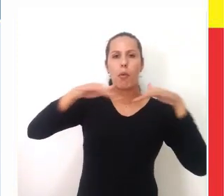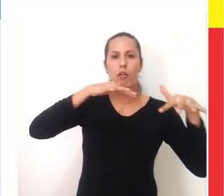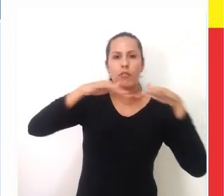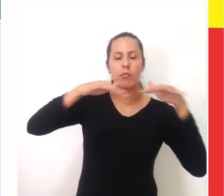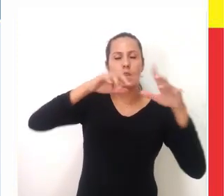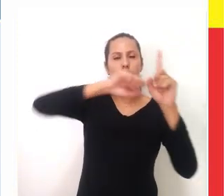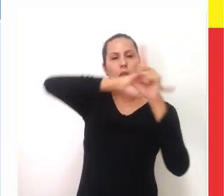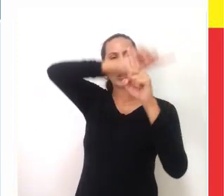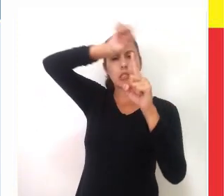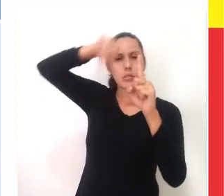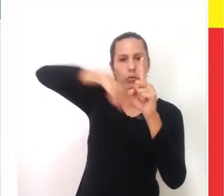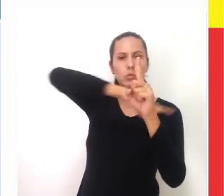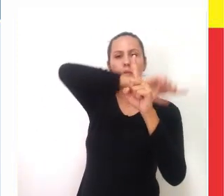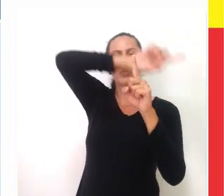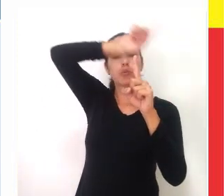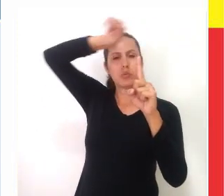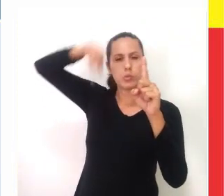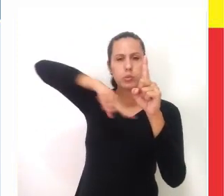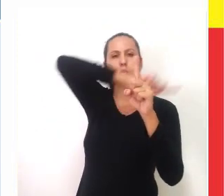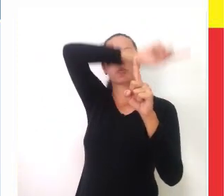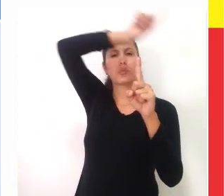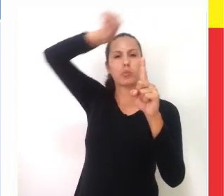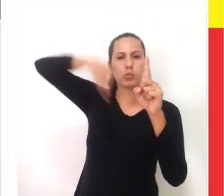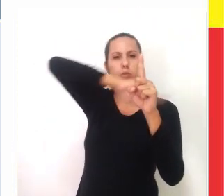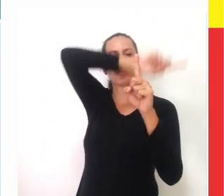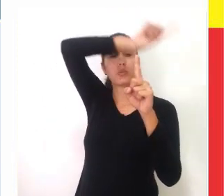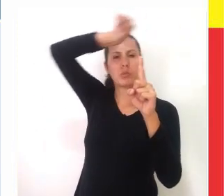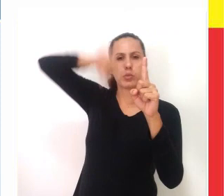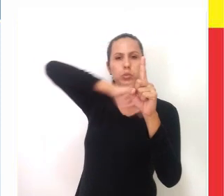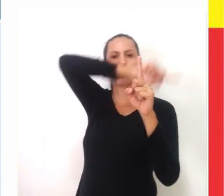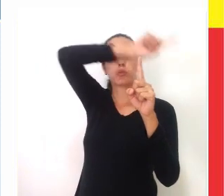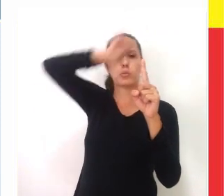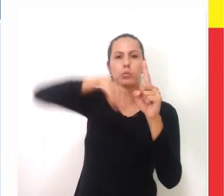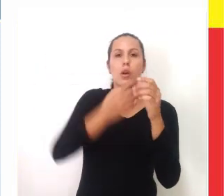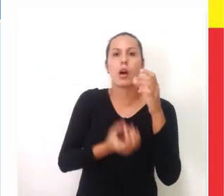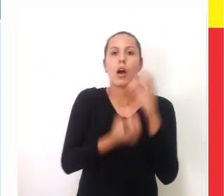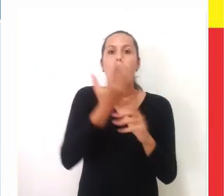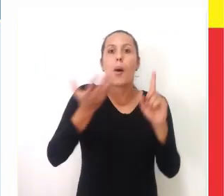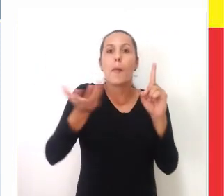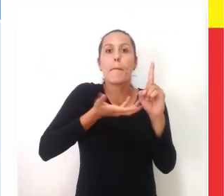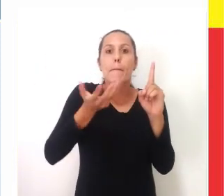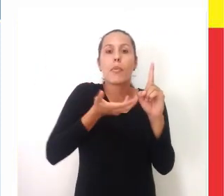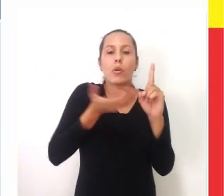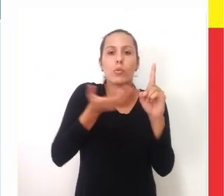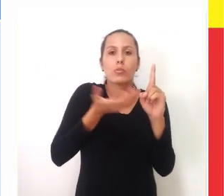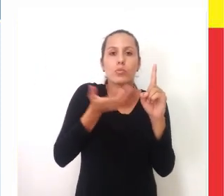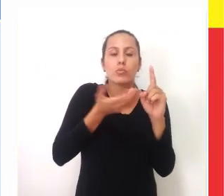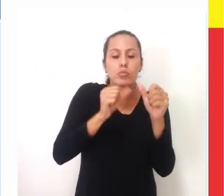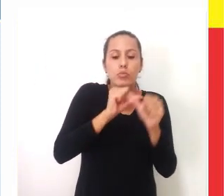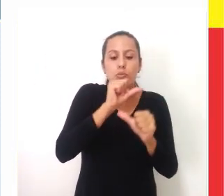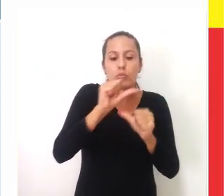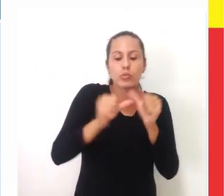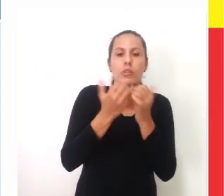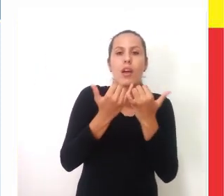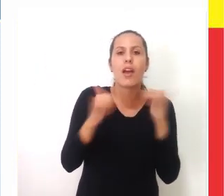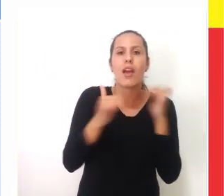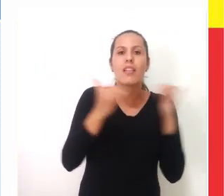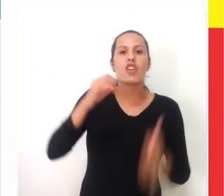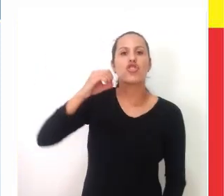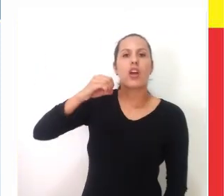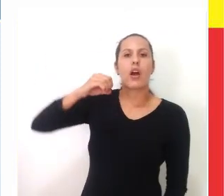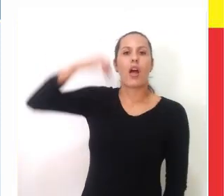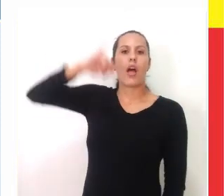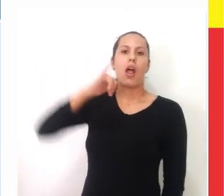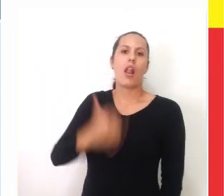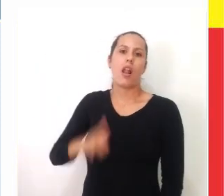movimenta as hélices, e as hélices em movimento, ele consegue transformar e produzir